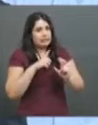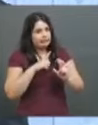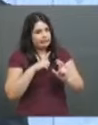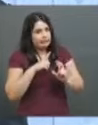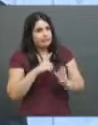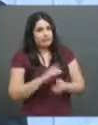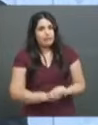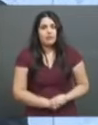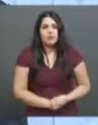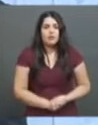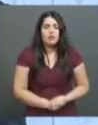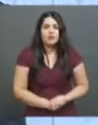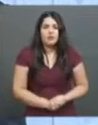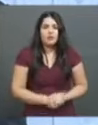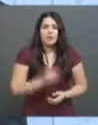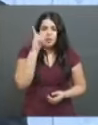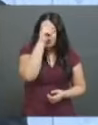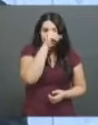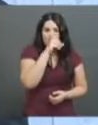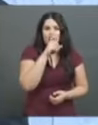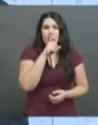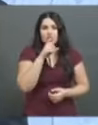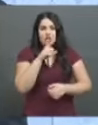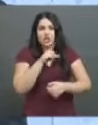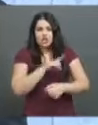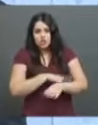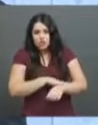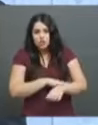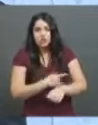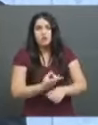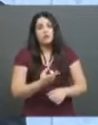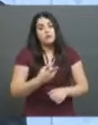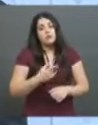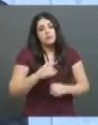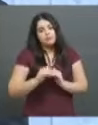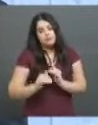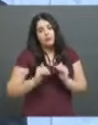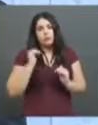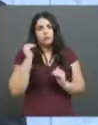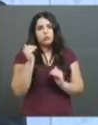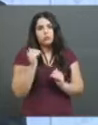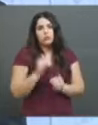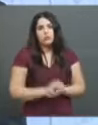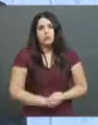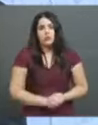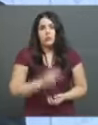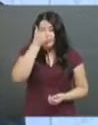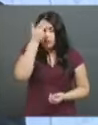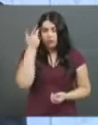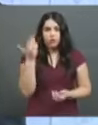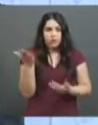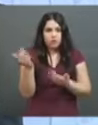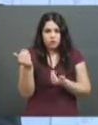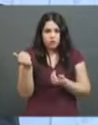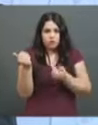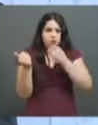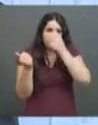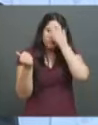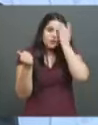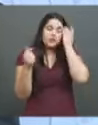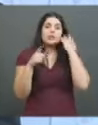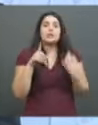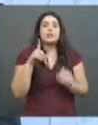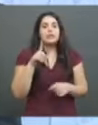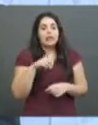próstata, com a dificuldade urinária, elas aumentam muito. O indivíduo mais jovem, ele tem muito